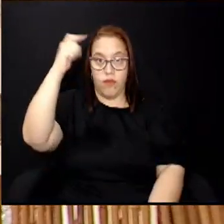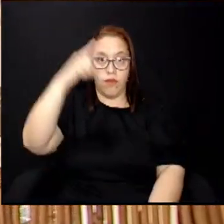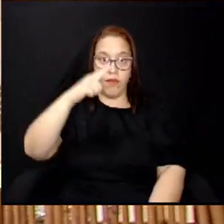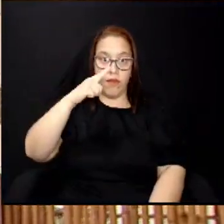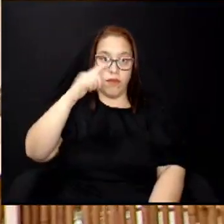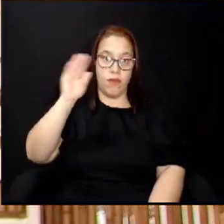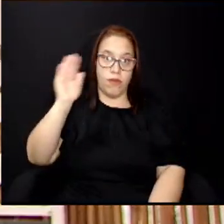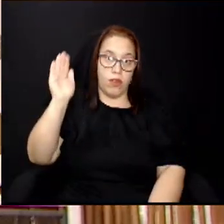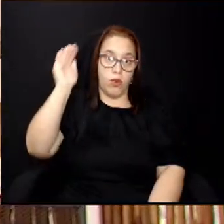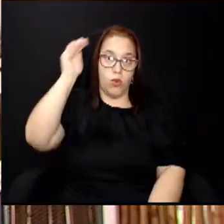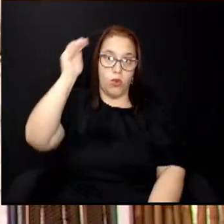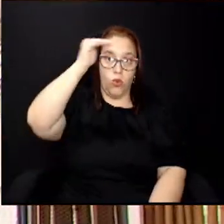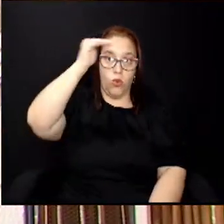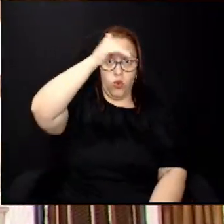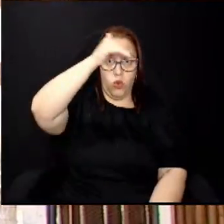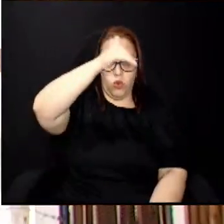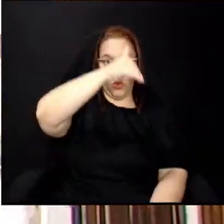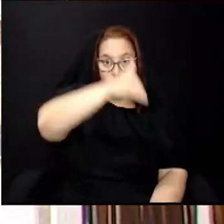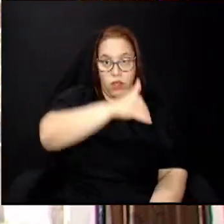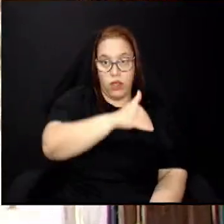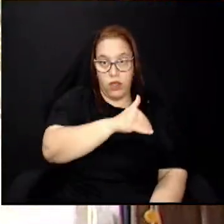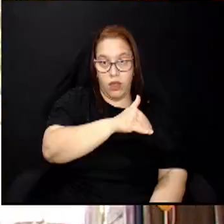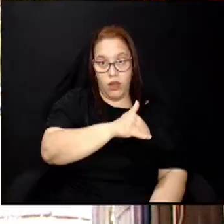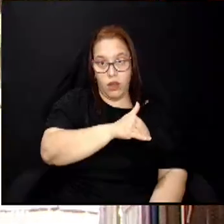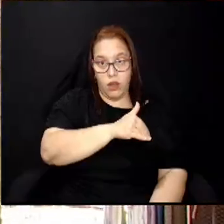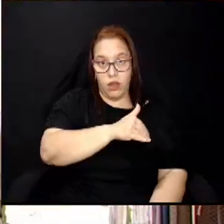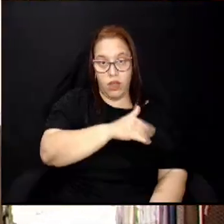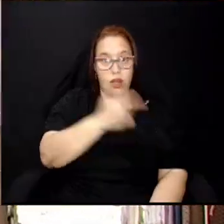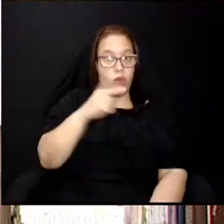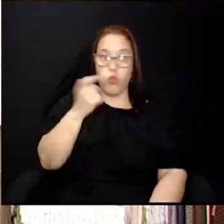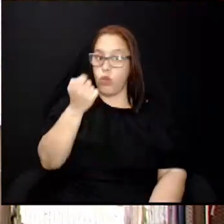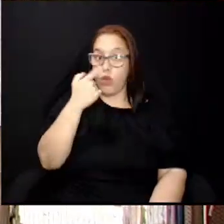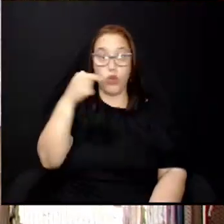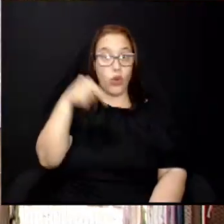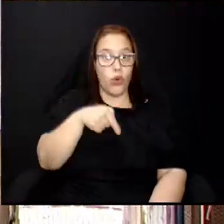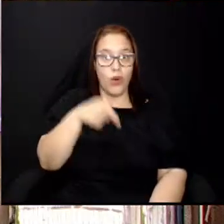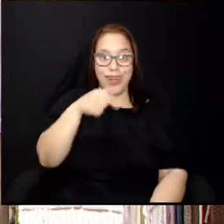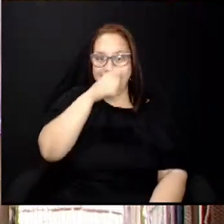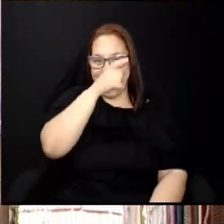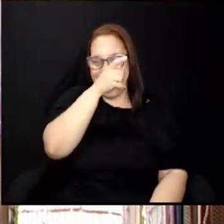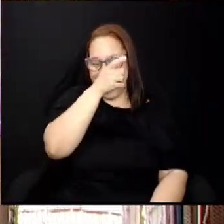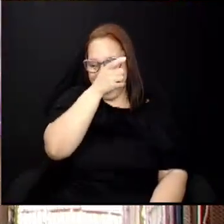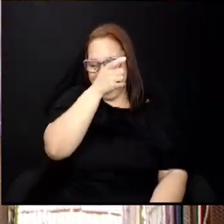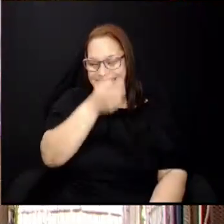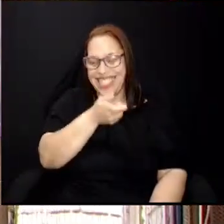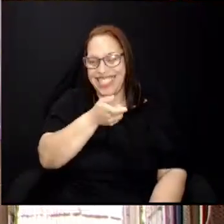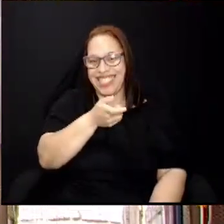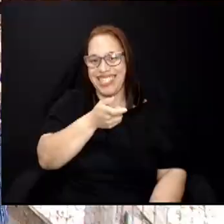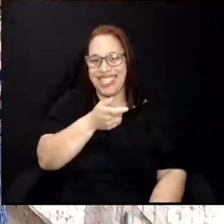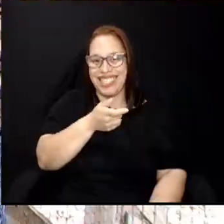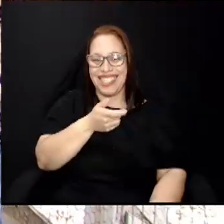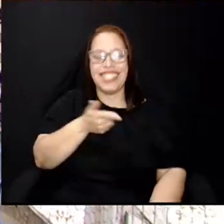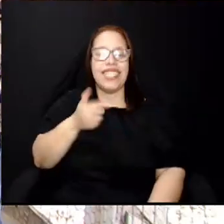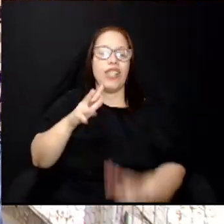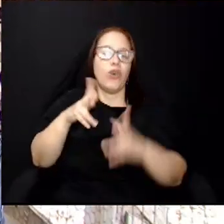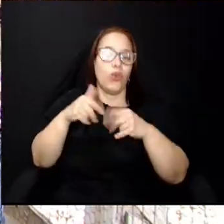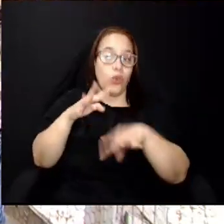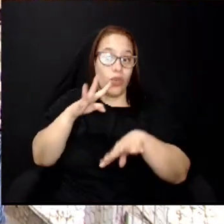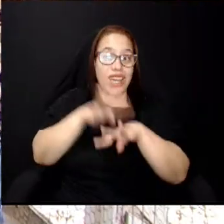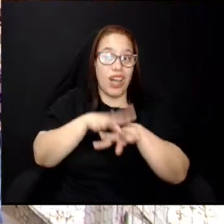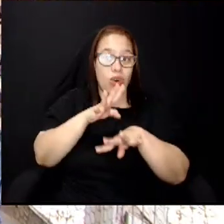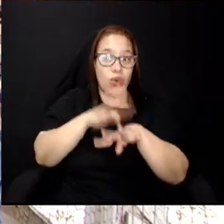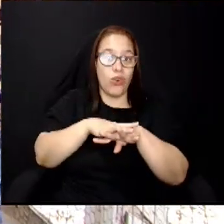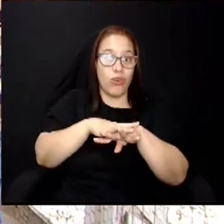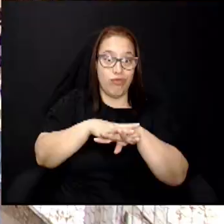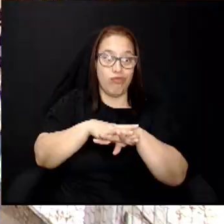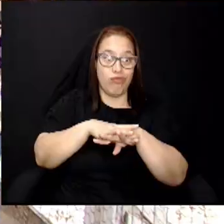cumeira. Tá vendo? Não tem sol aqui. Exatamente. Onde a gente está, não. Então isso tudo é cálculo. E uma coisa boa que a gente